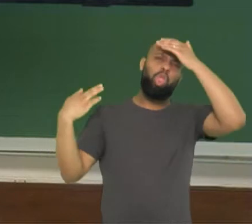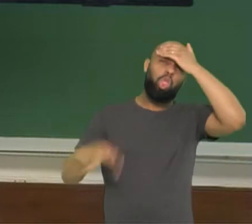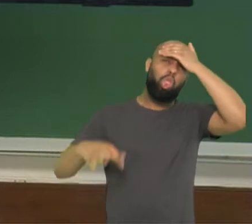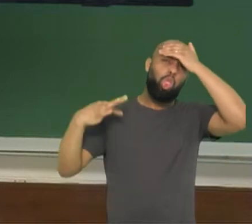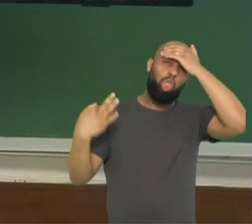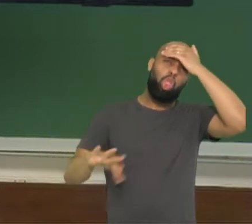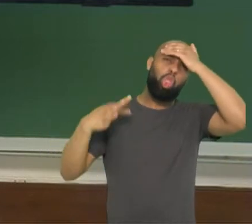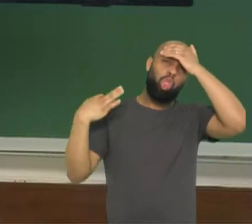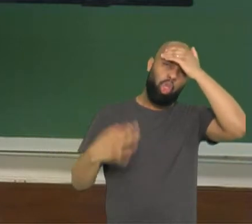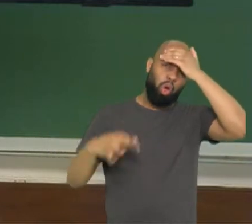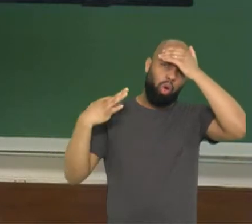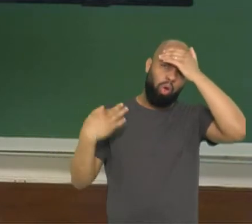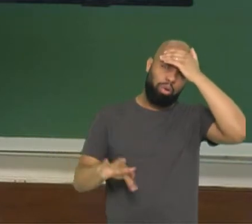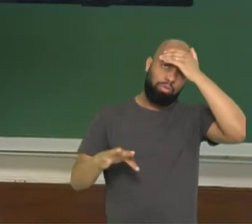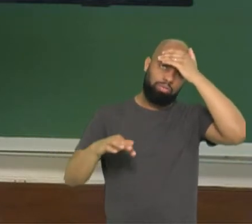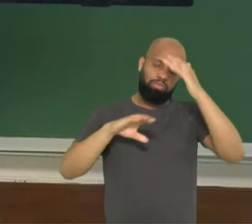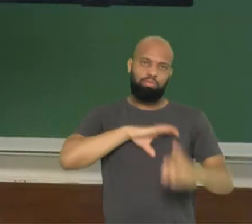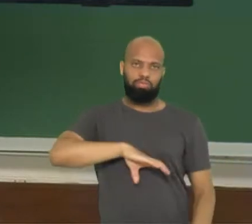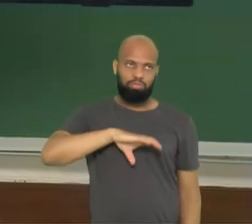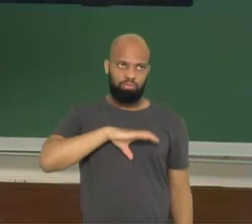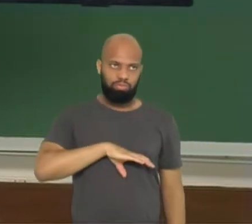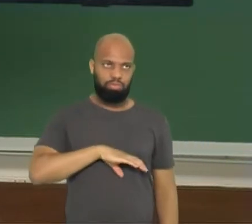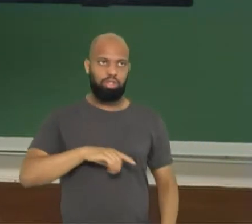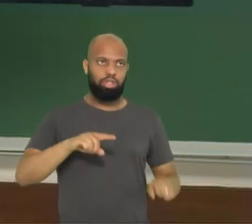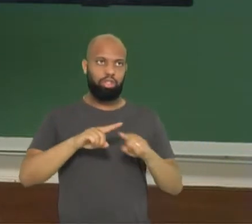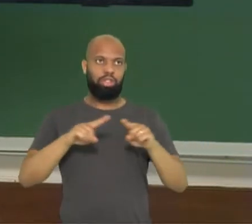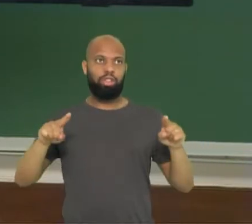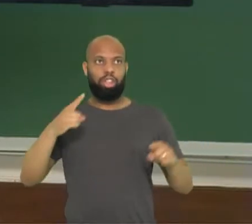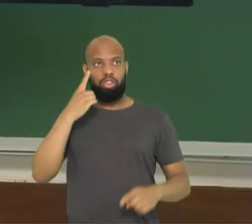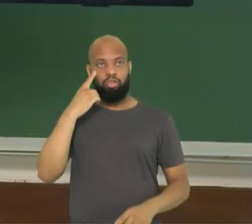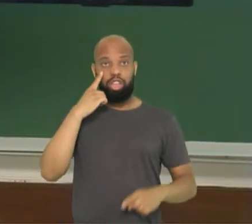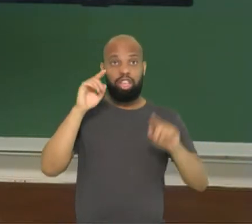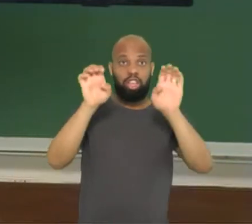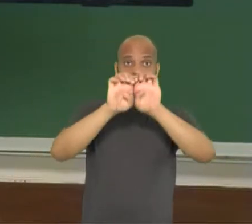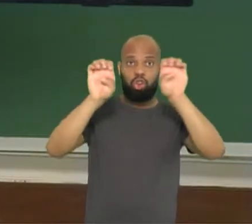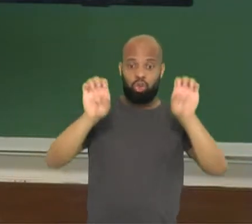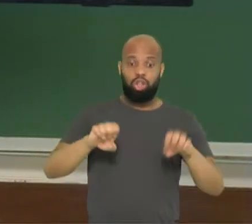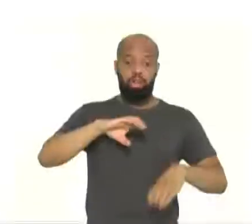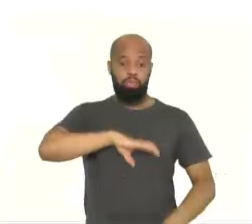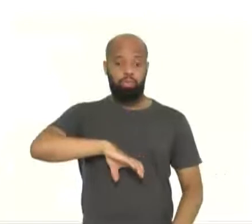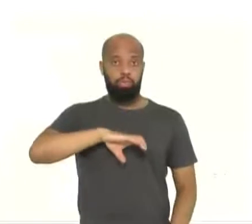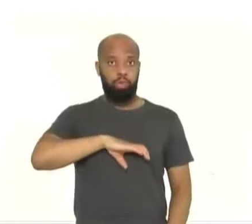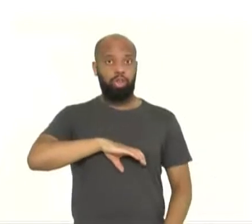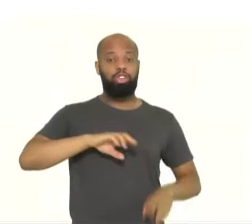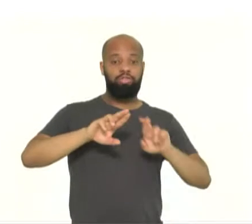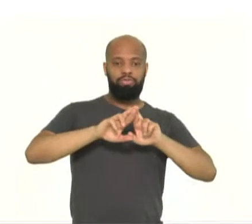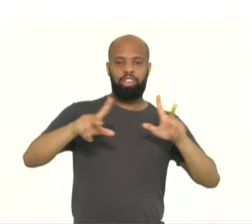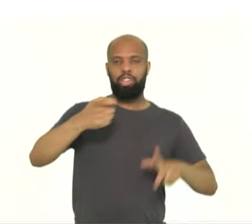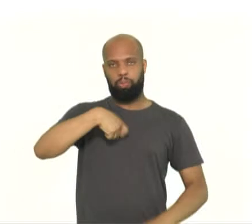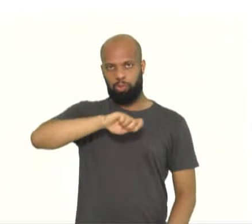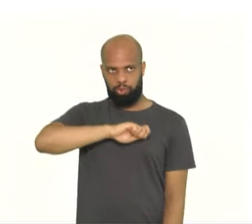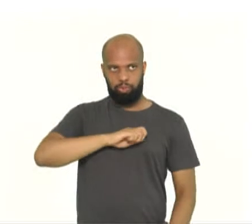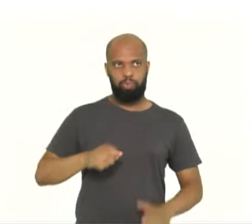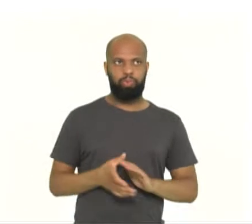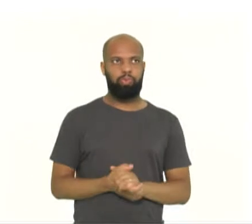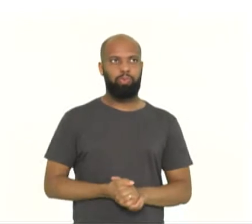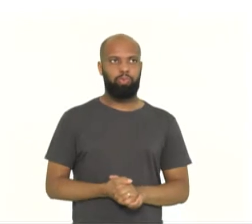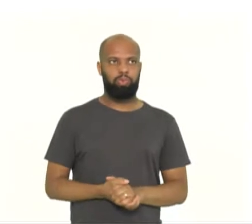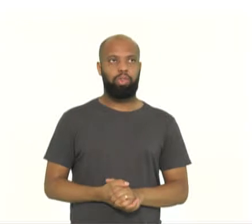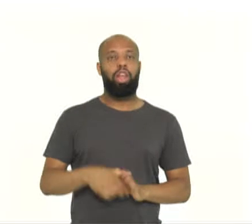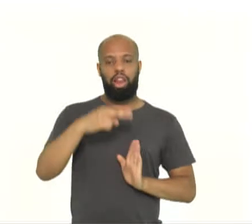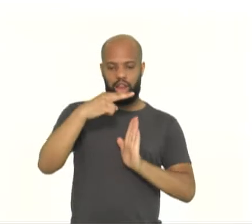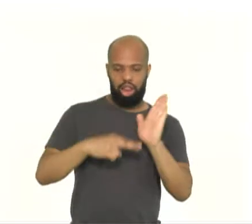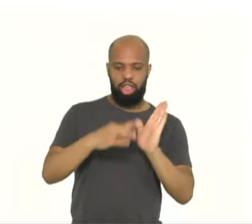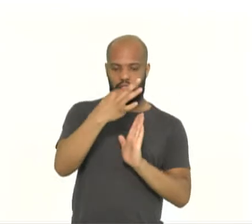Perceba aí a mudança na estrutura. A Maria le duele la cabeça. Também utilizamos o verbo doler